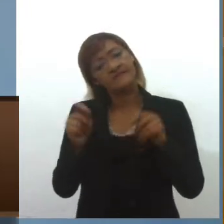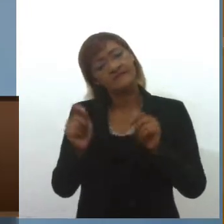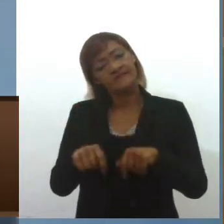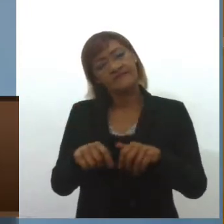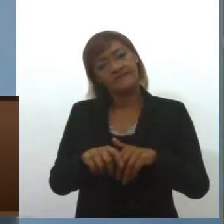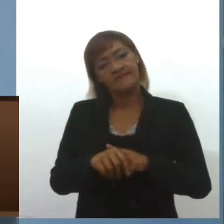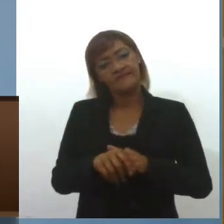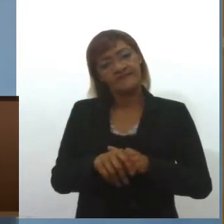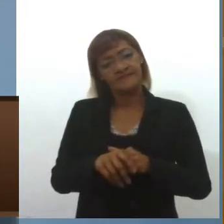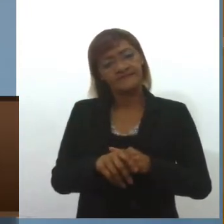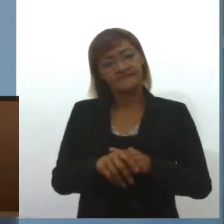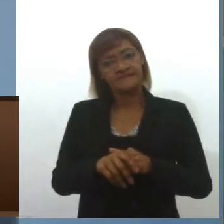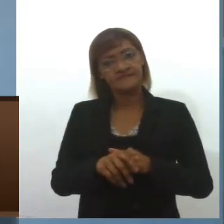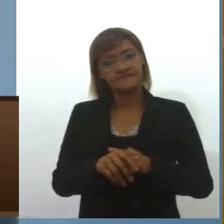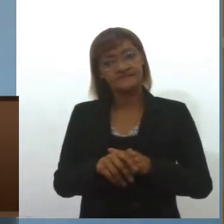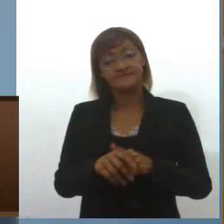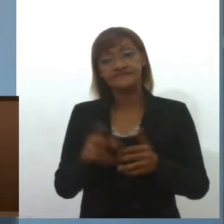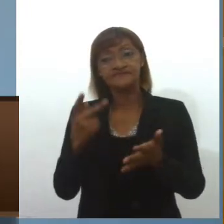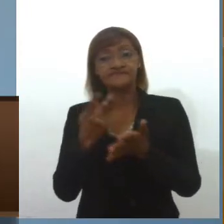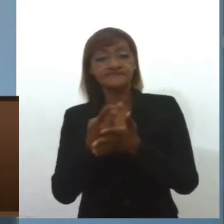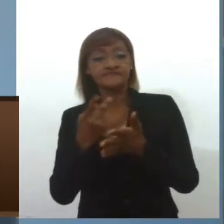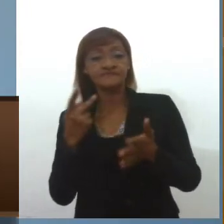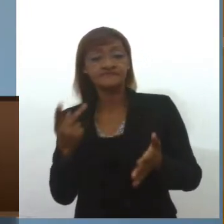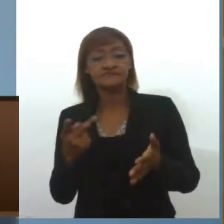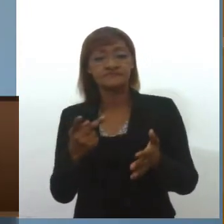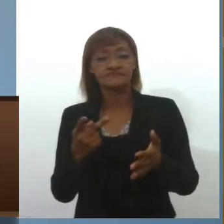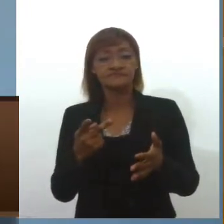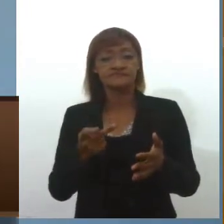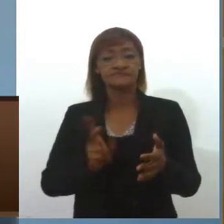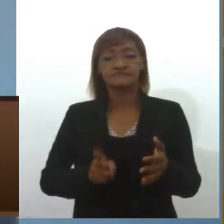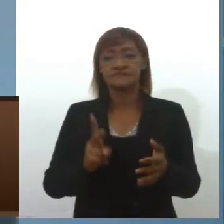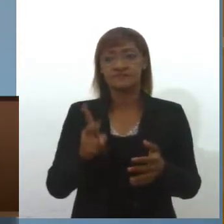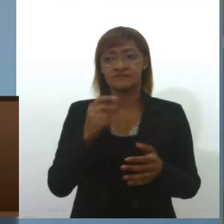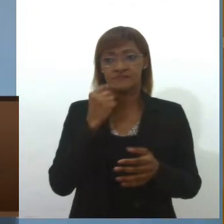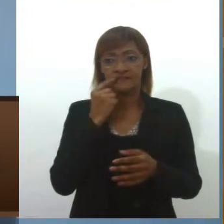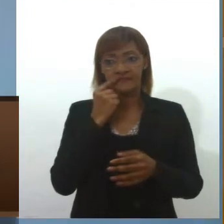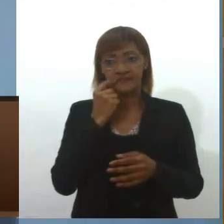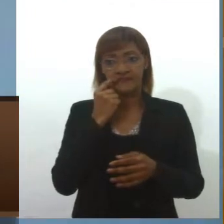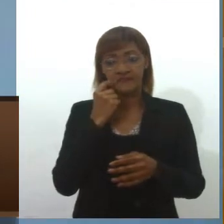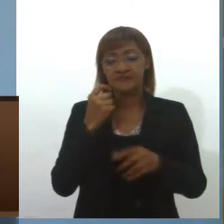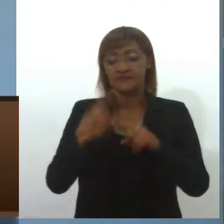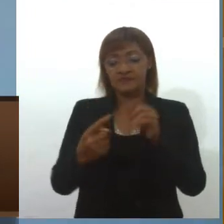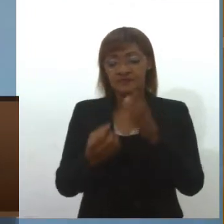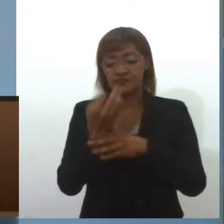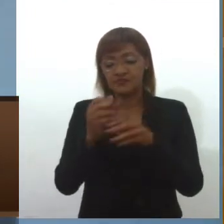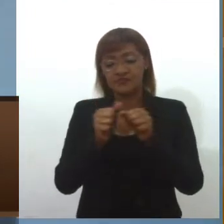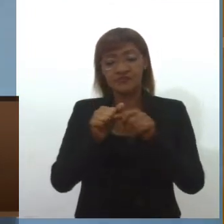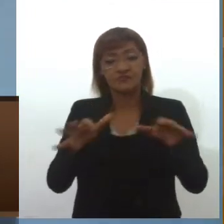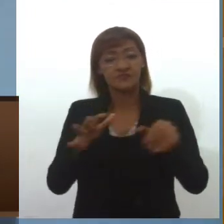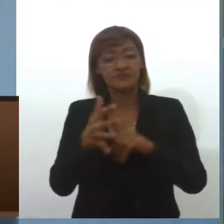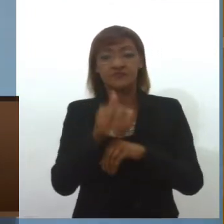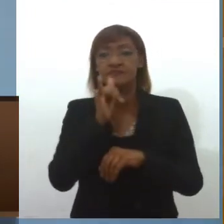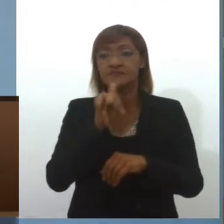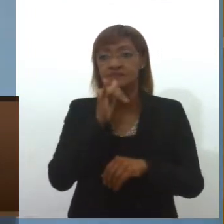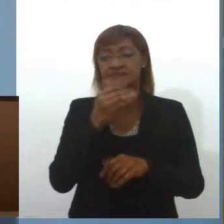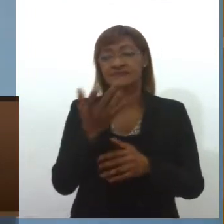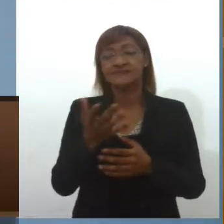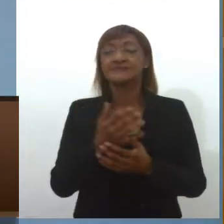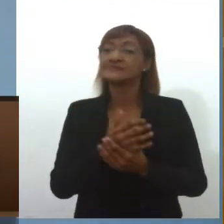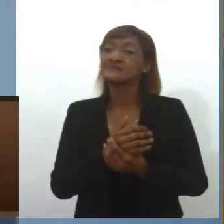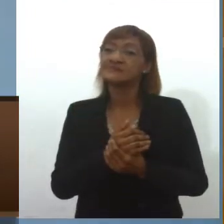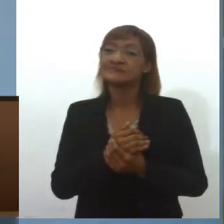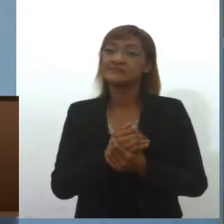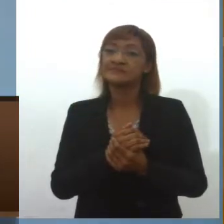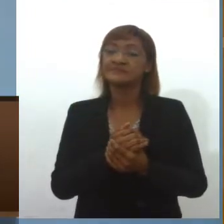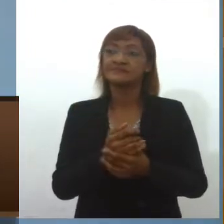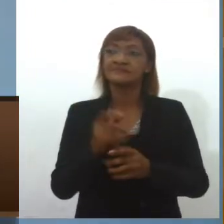de baixa, isso pode acontecer o tempo todo, inclusive devido a pandemias, por exemplo, então, no momento em que nós entramos em um ciclo de baixa,